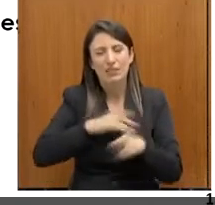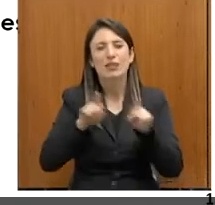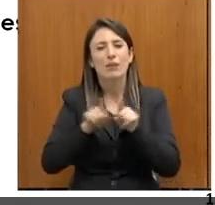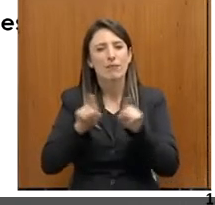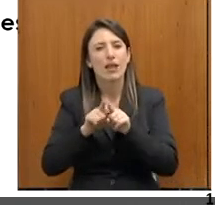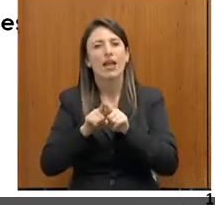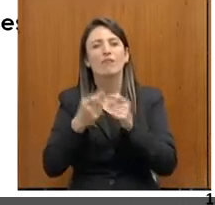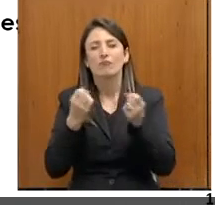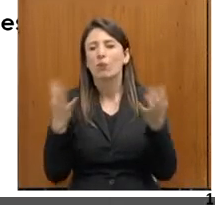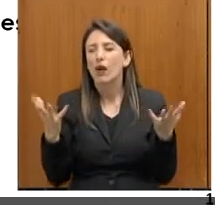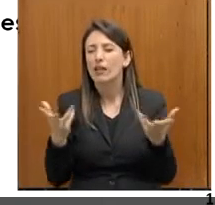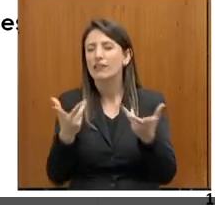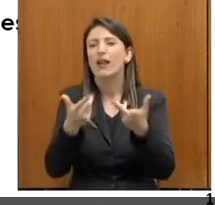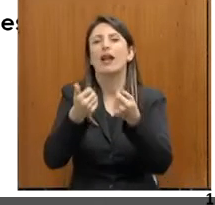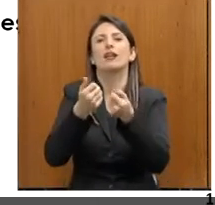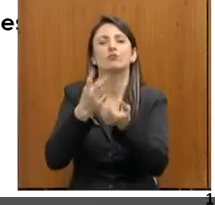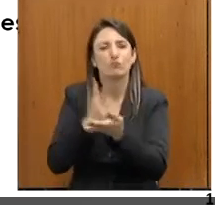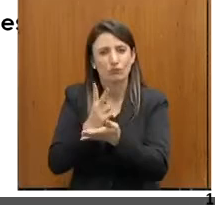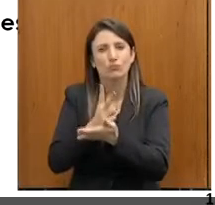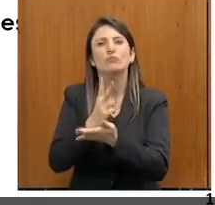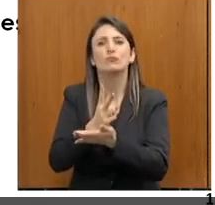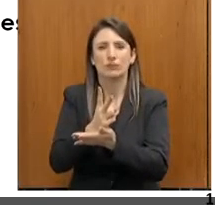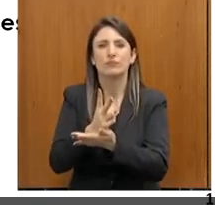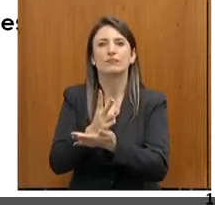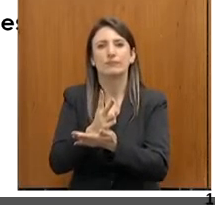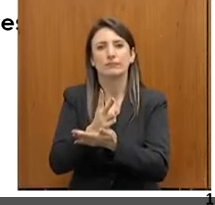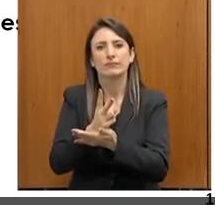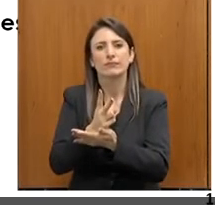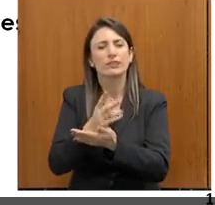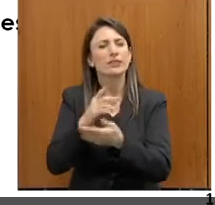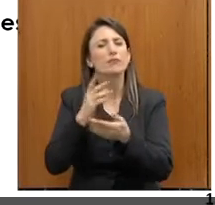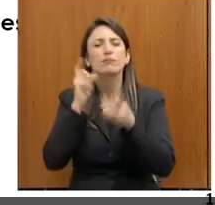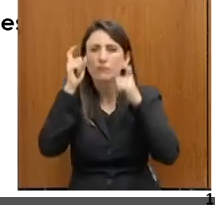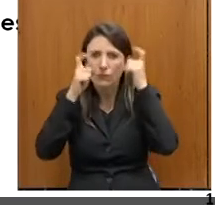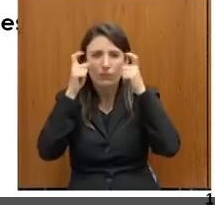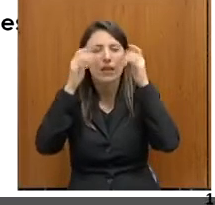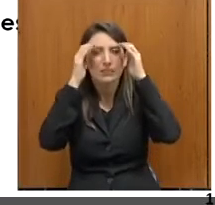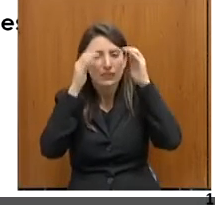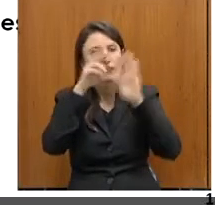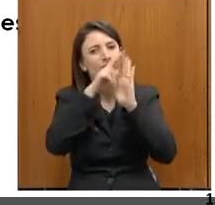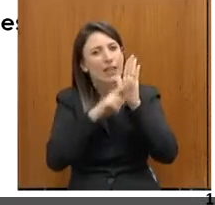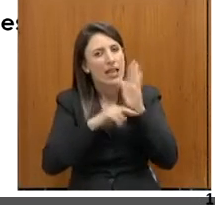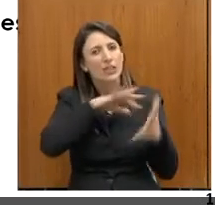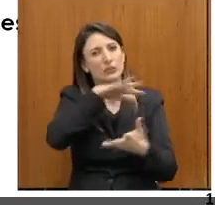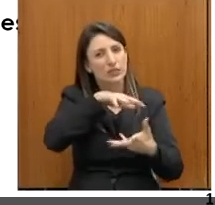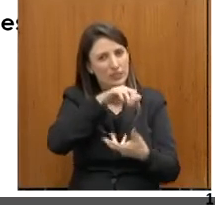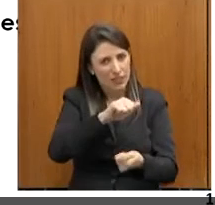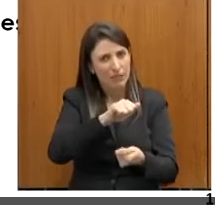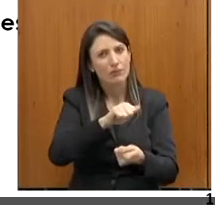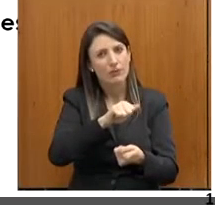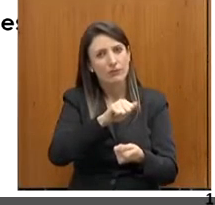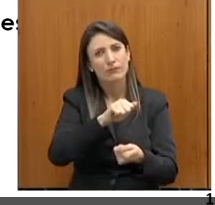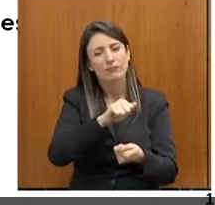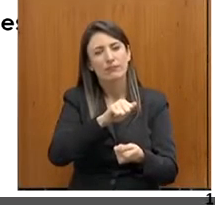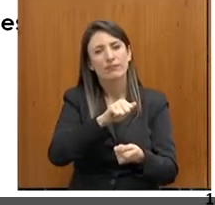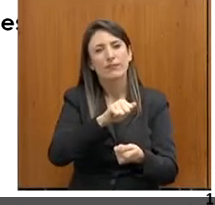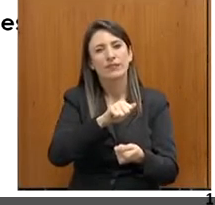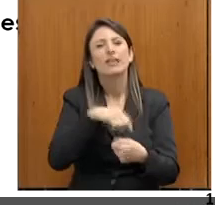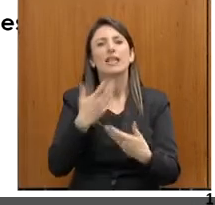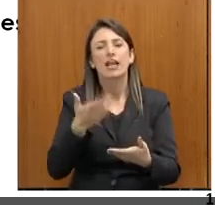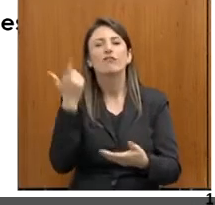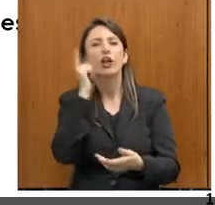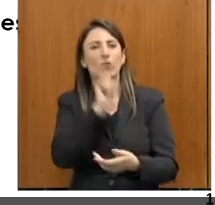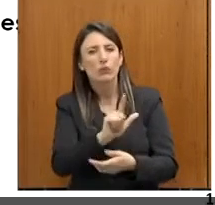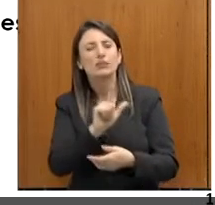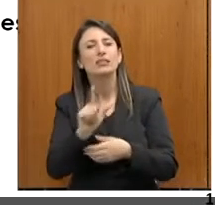deficiência através de uma lógica moderna e sustentável e que vai nos permite gerar um ebitda